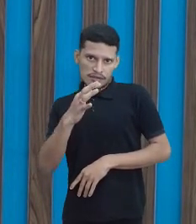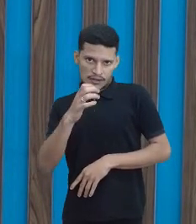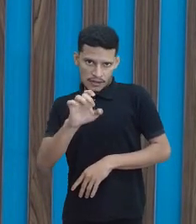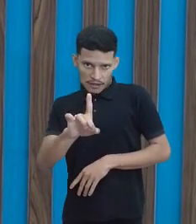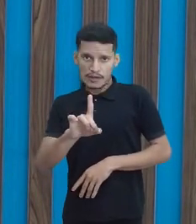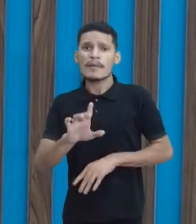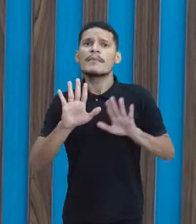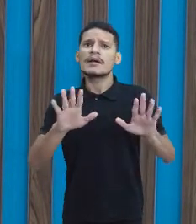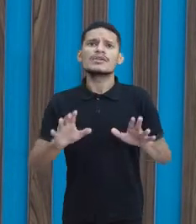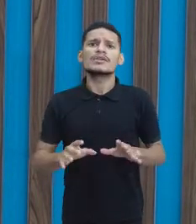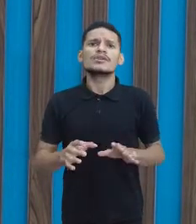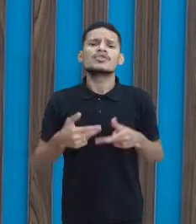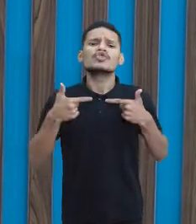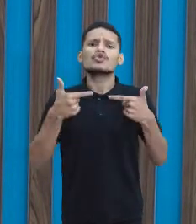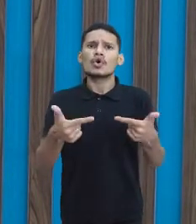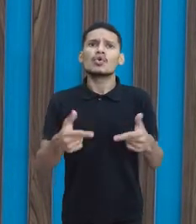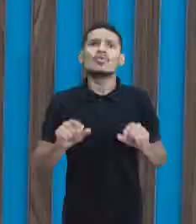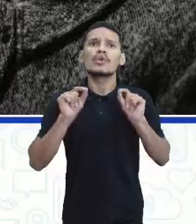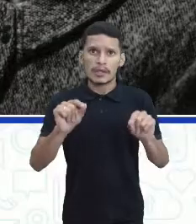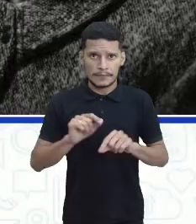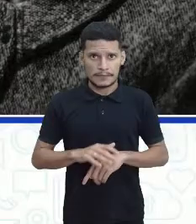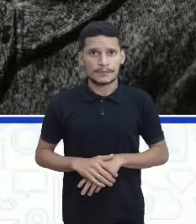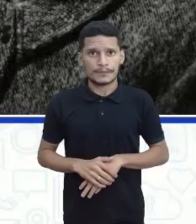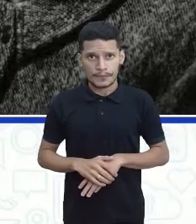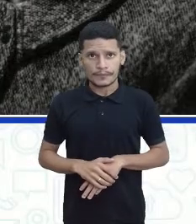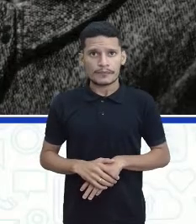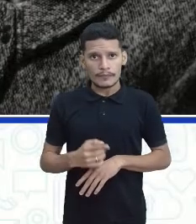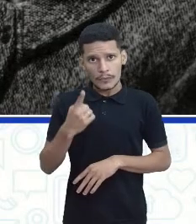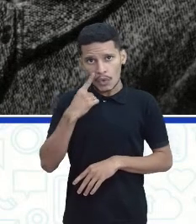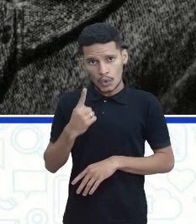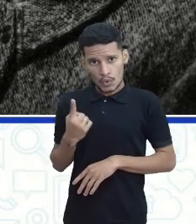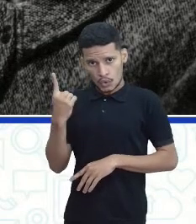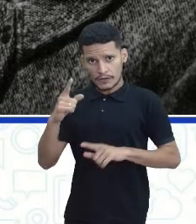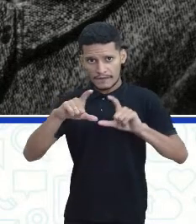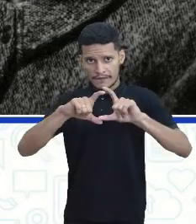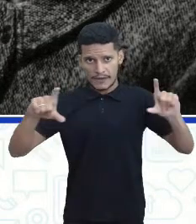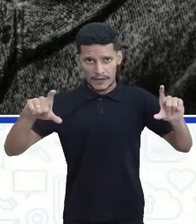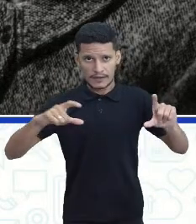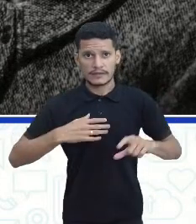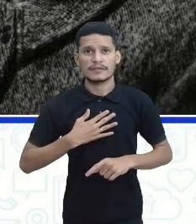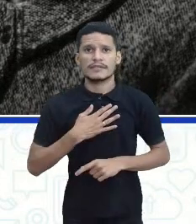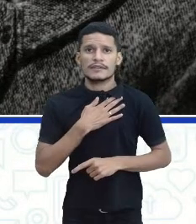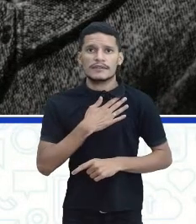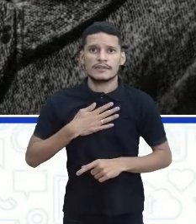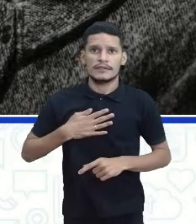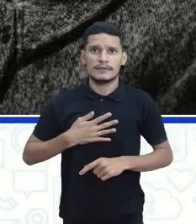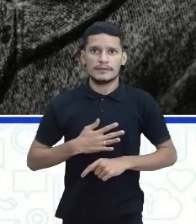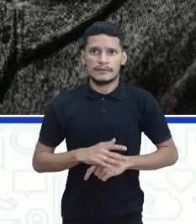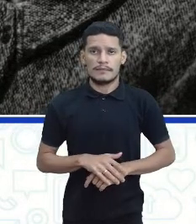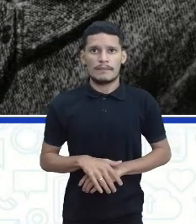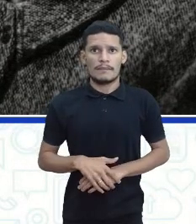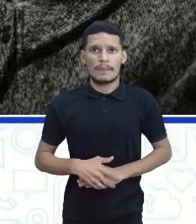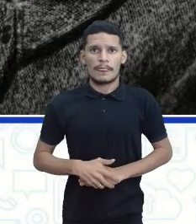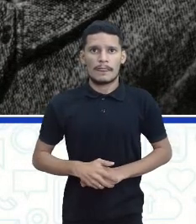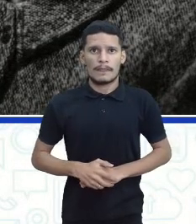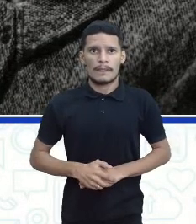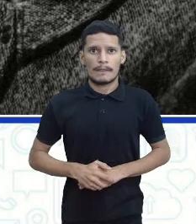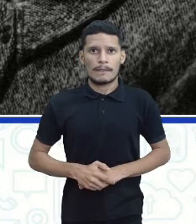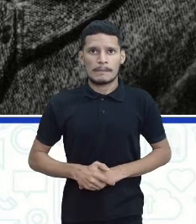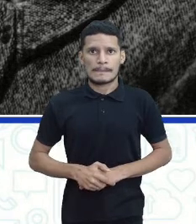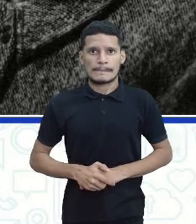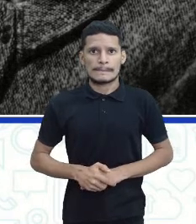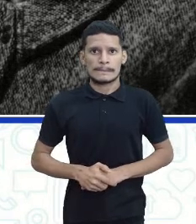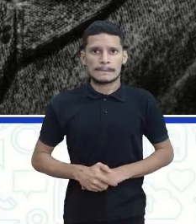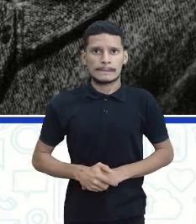slide da gente aí, ó. Ele diz o seguinte, luck is the result of opportunity